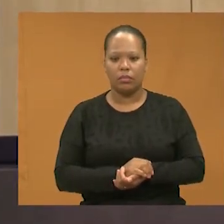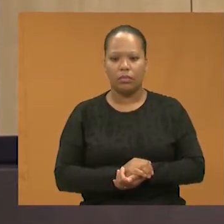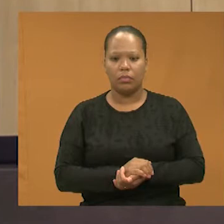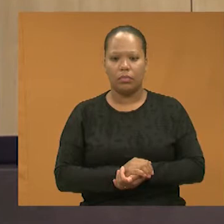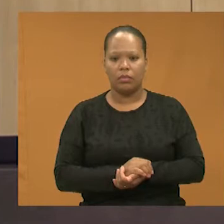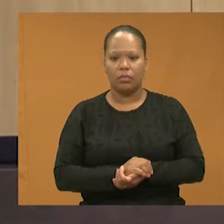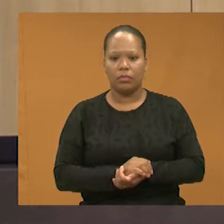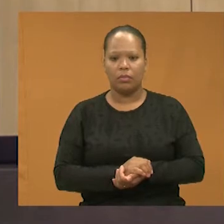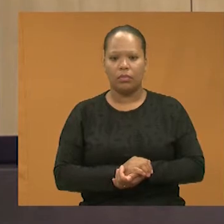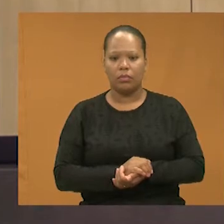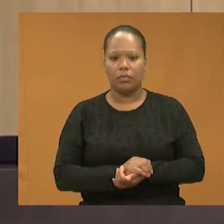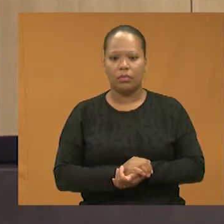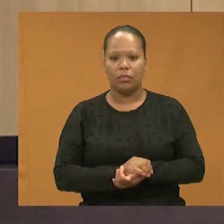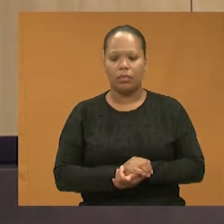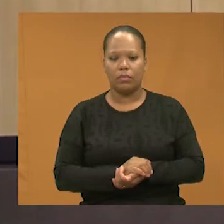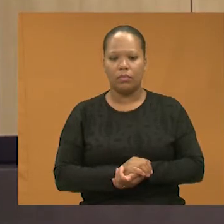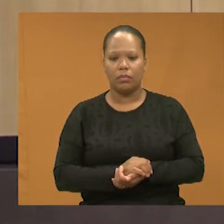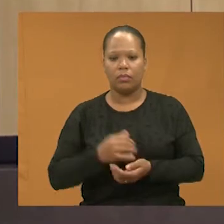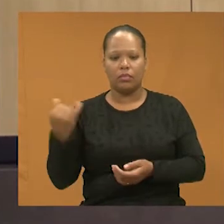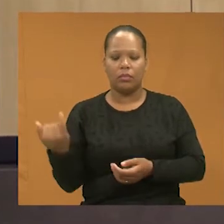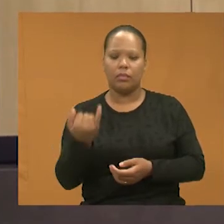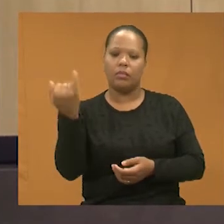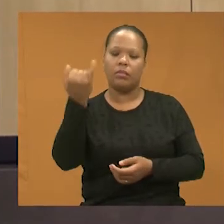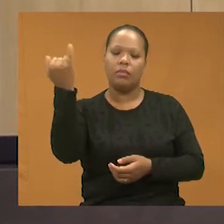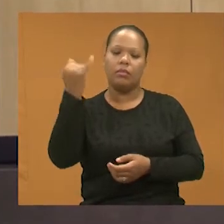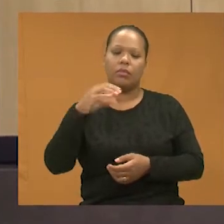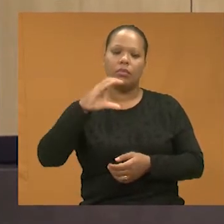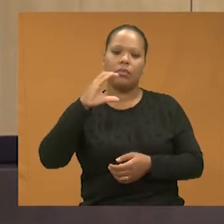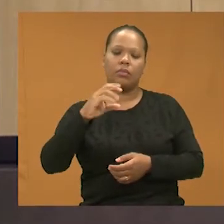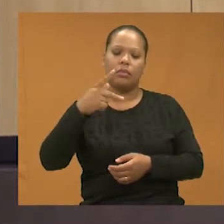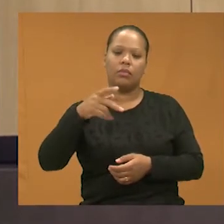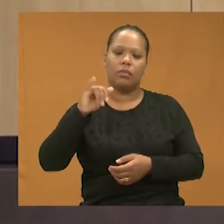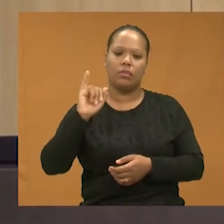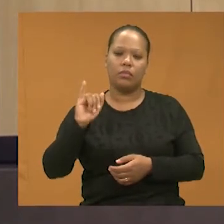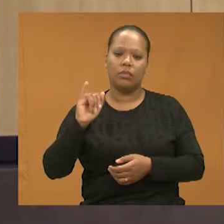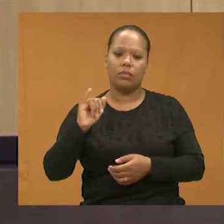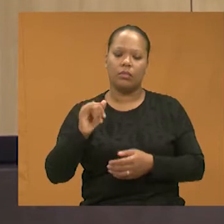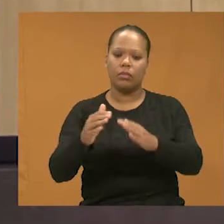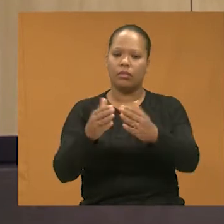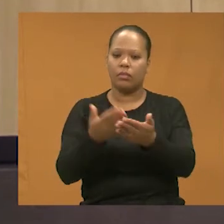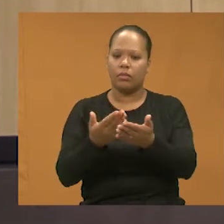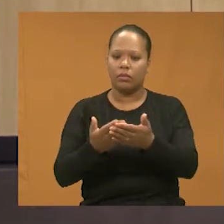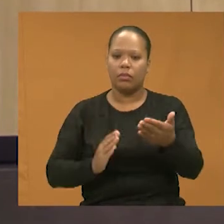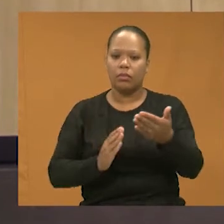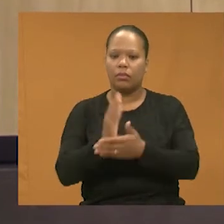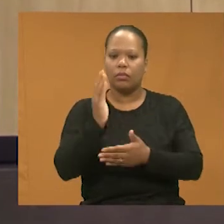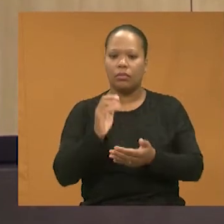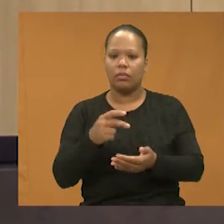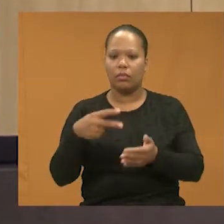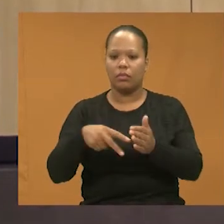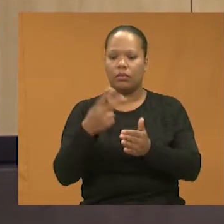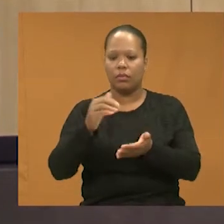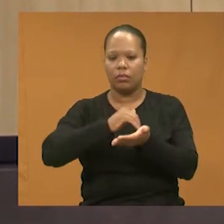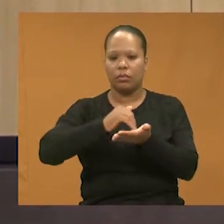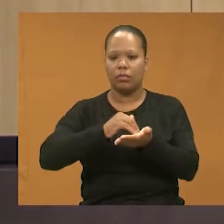conclui a importância dessa abertura dessa CPI, tá bom? Então, o requerimento foi aprovado. Peço à segunda secretária que